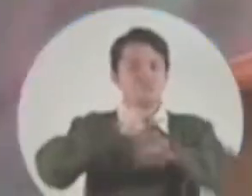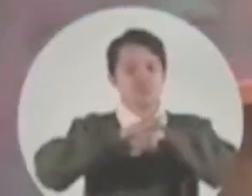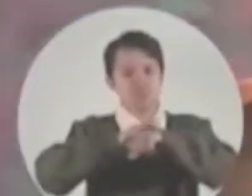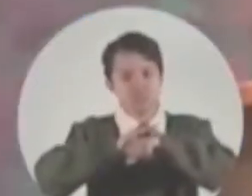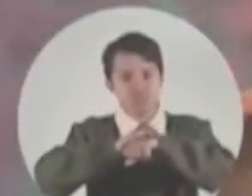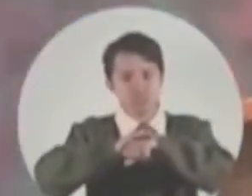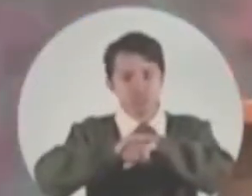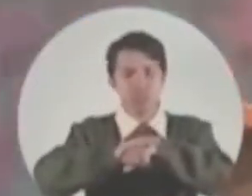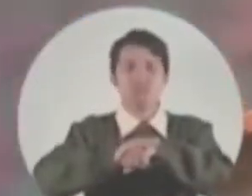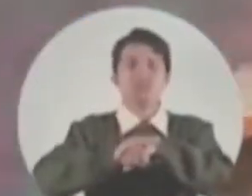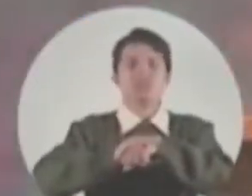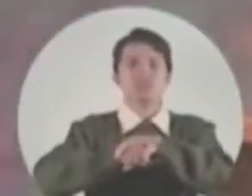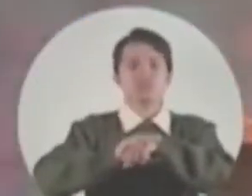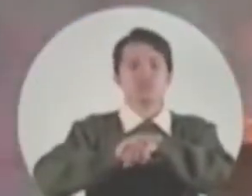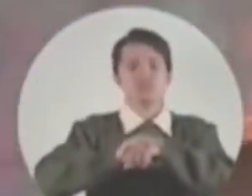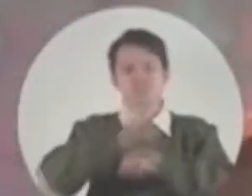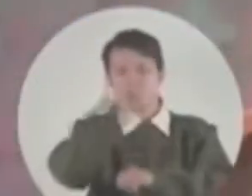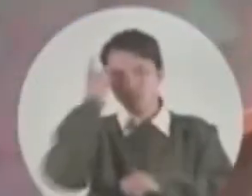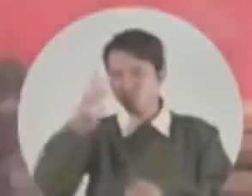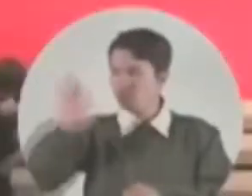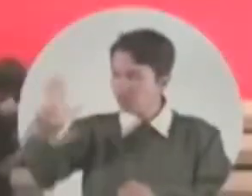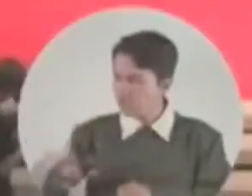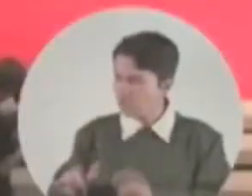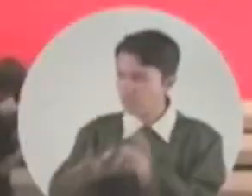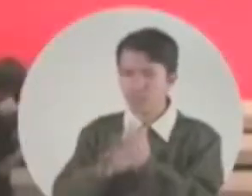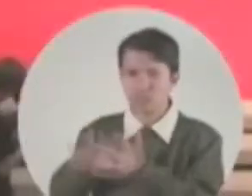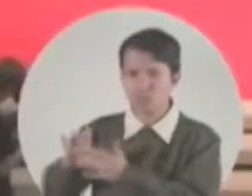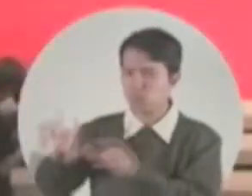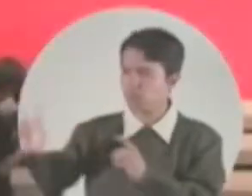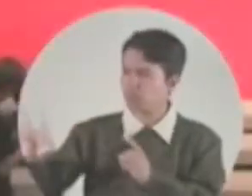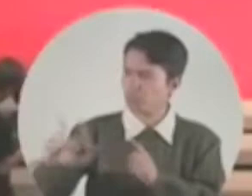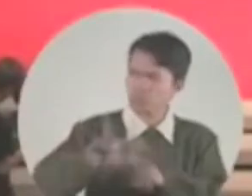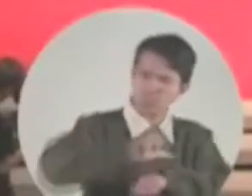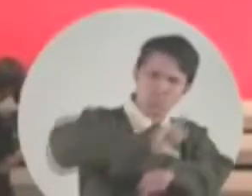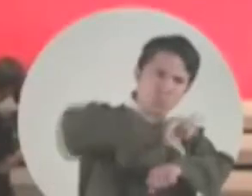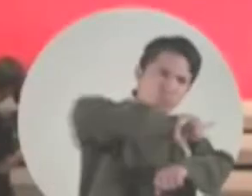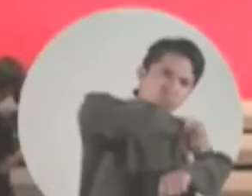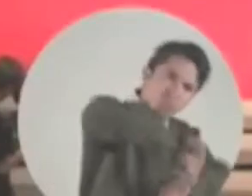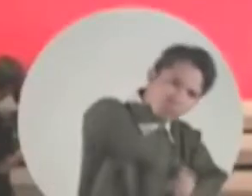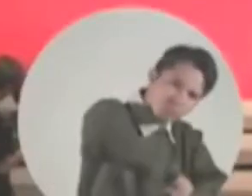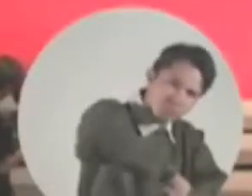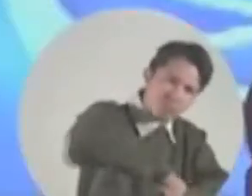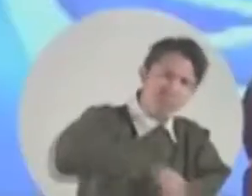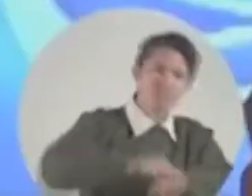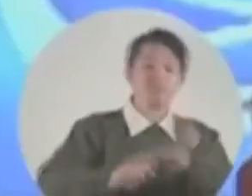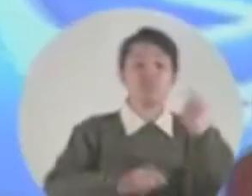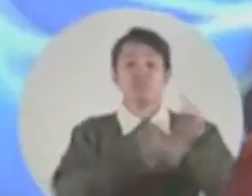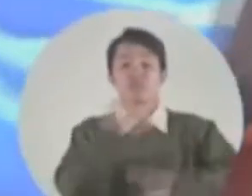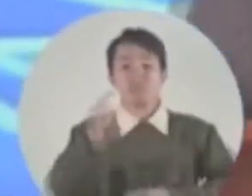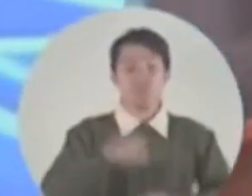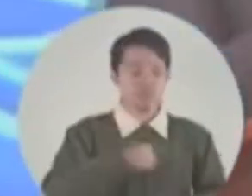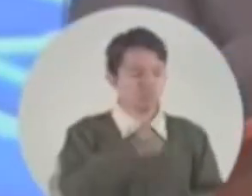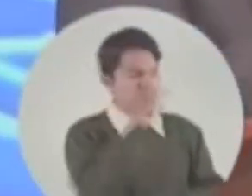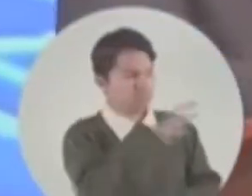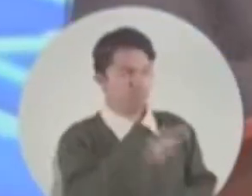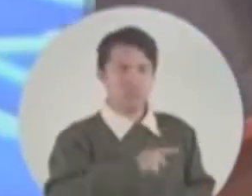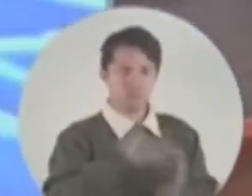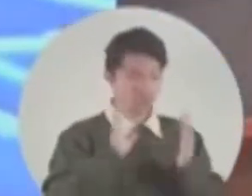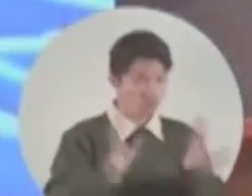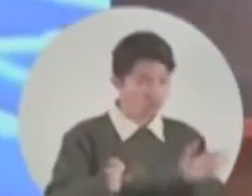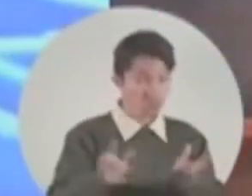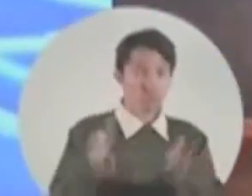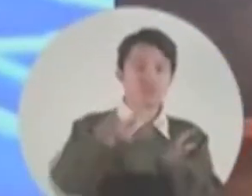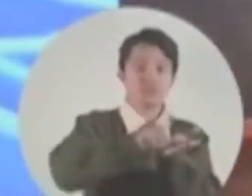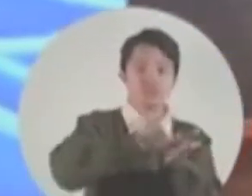doente, mandaram chamar Jesus, ele chegou atrasado, aparentemente atrasado, e então, depois